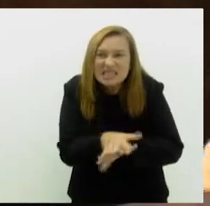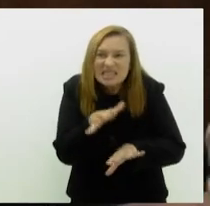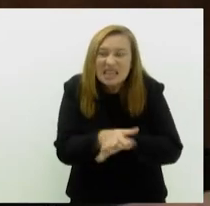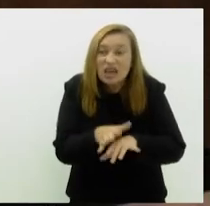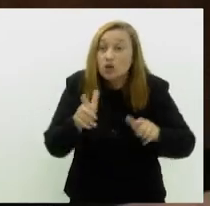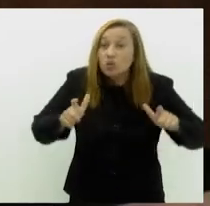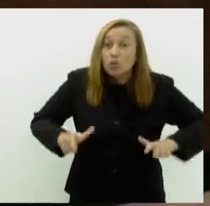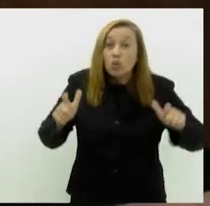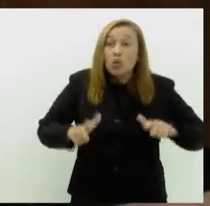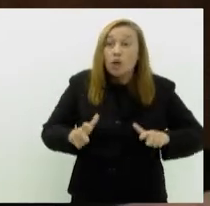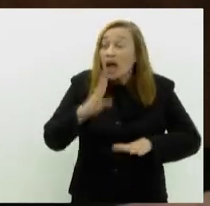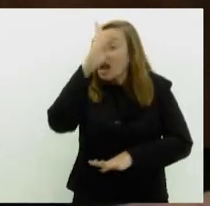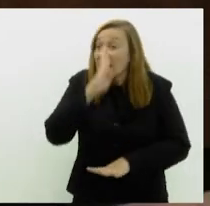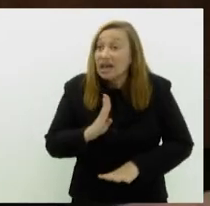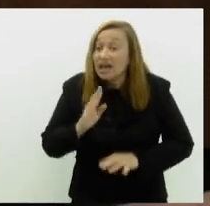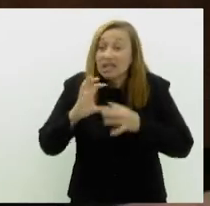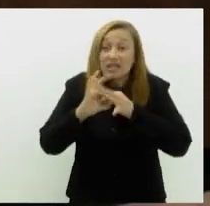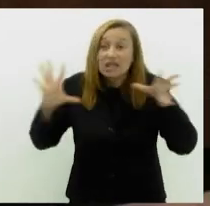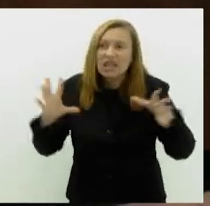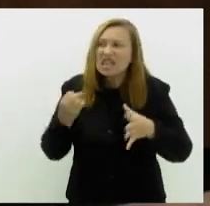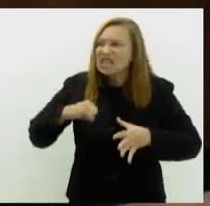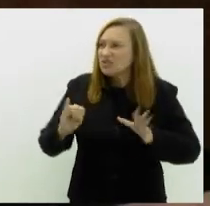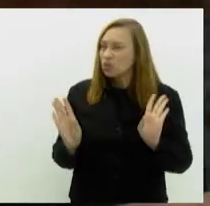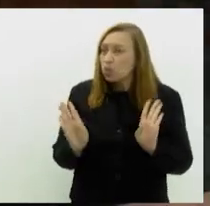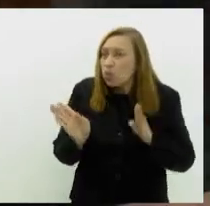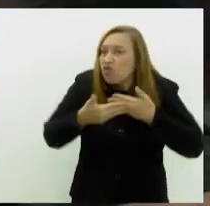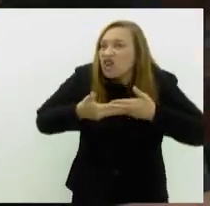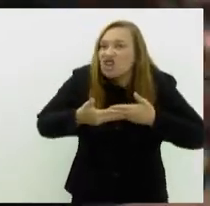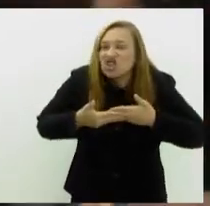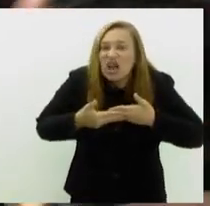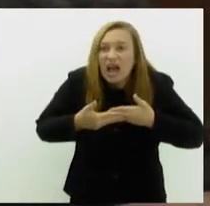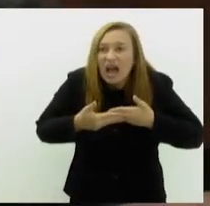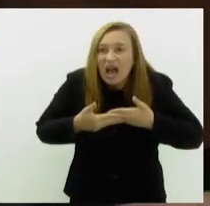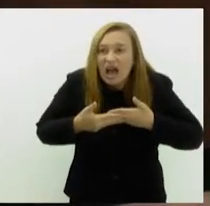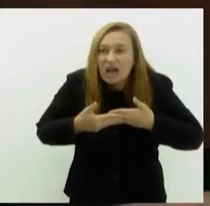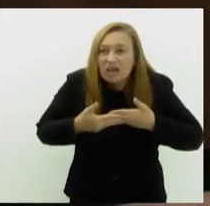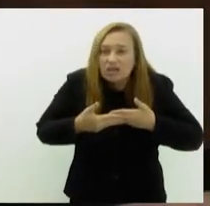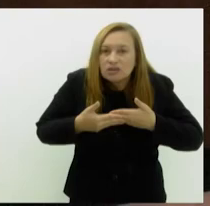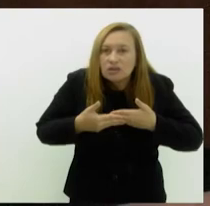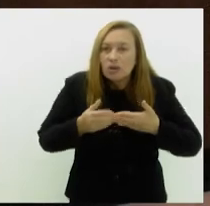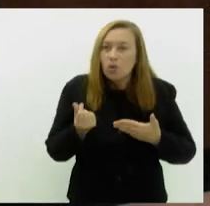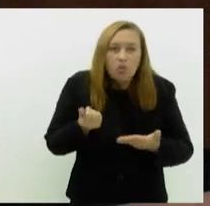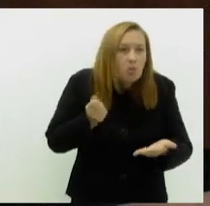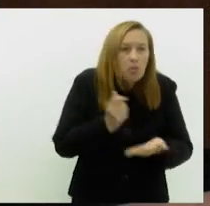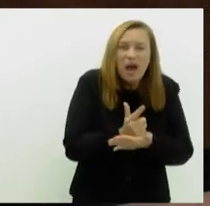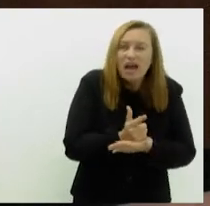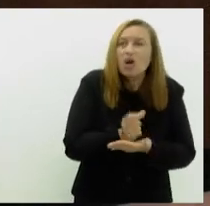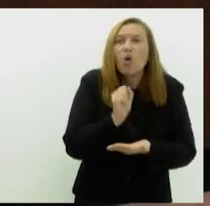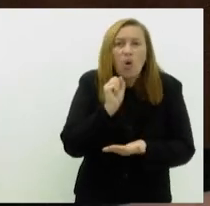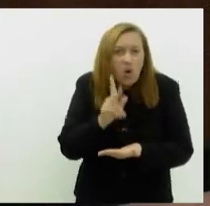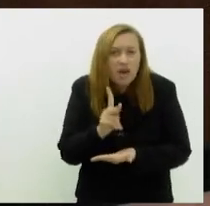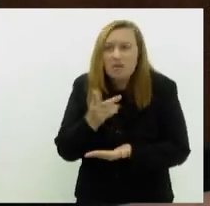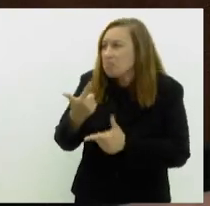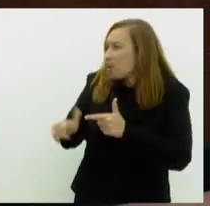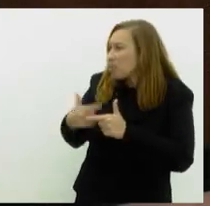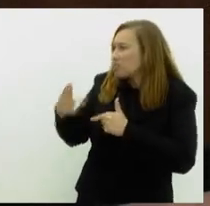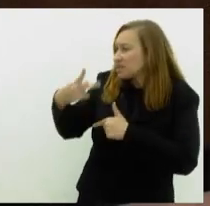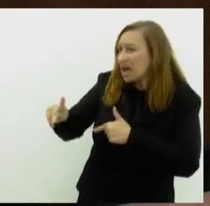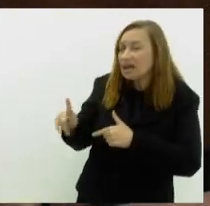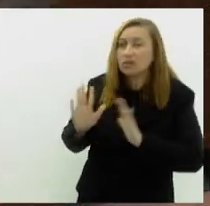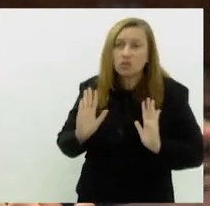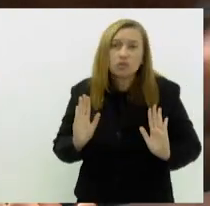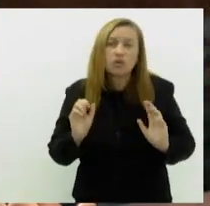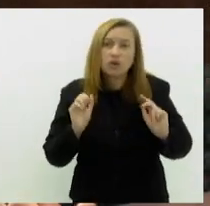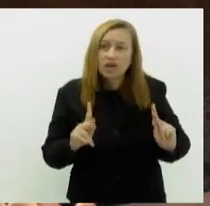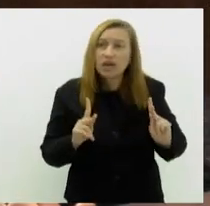aberto, gratuito. Se ela fizesse isso num local fechado, com censura, com bilhete pago, com ingresso pago, isso é um problema dela. Porque daí